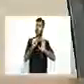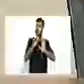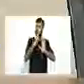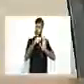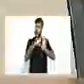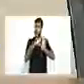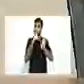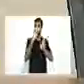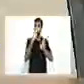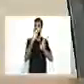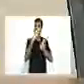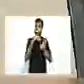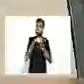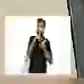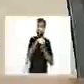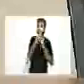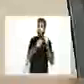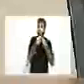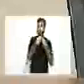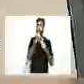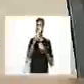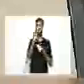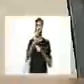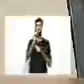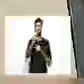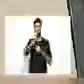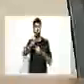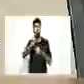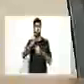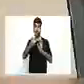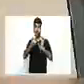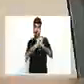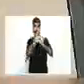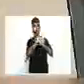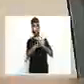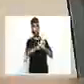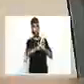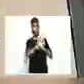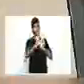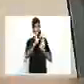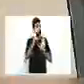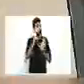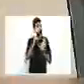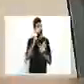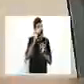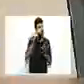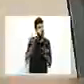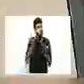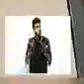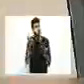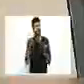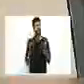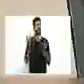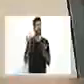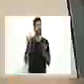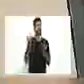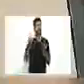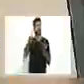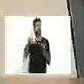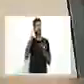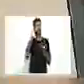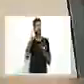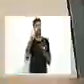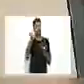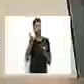o herbicida na cidade mas não é lei então nós estamos tentando uma forma eh para